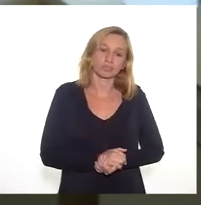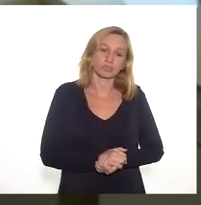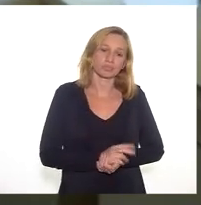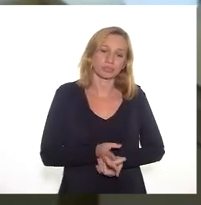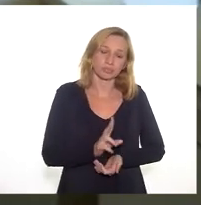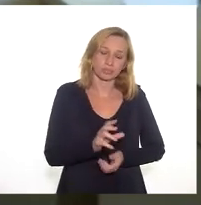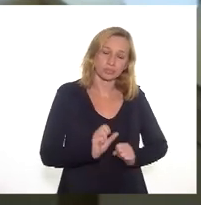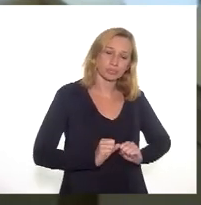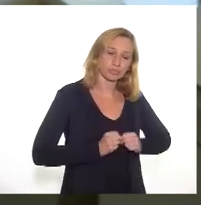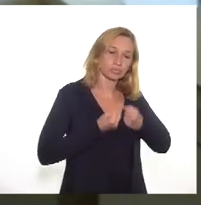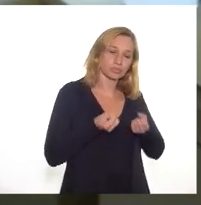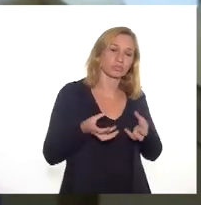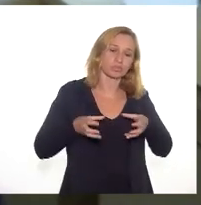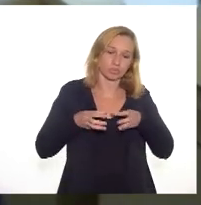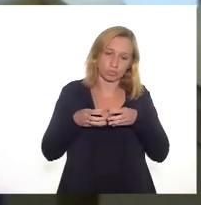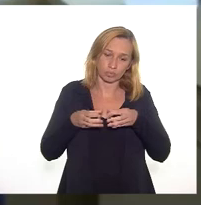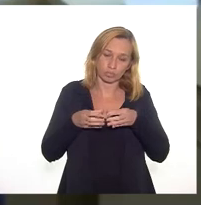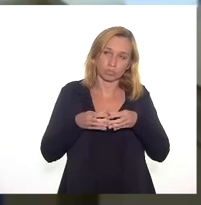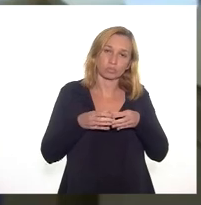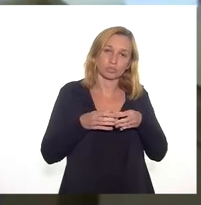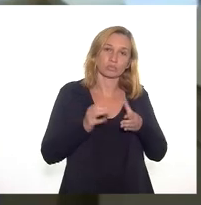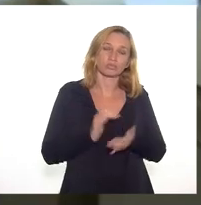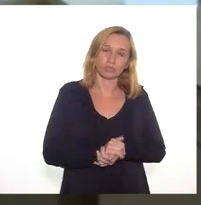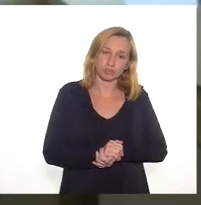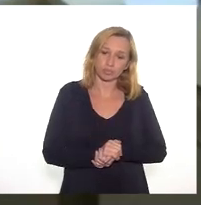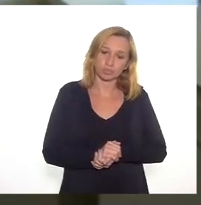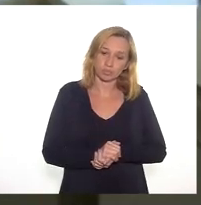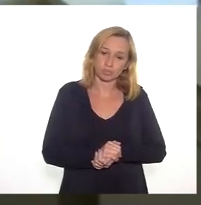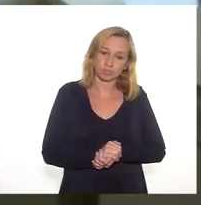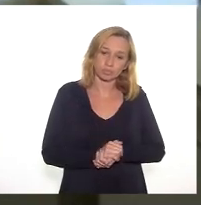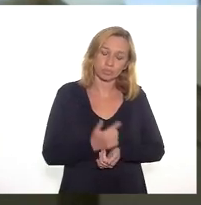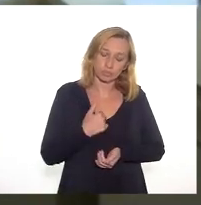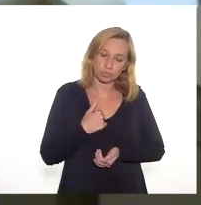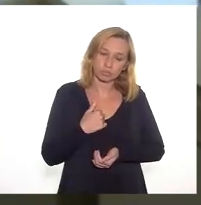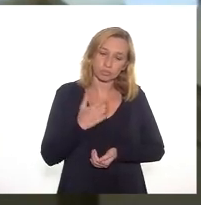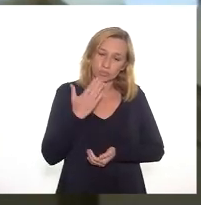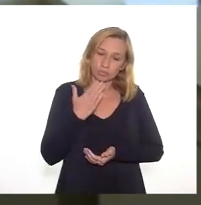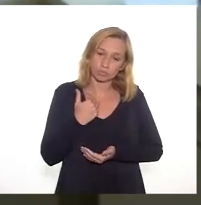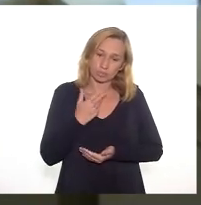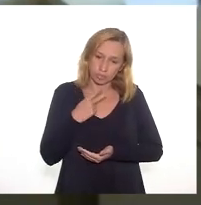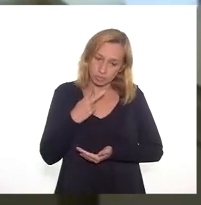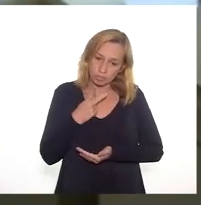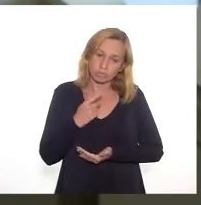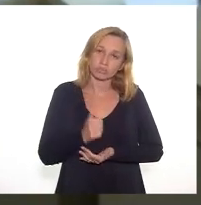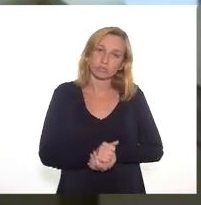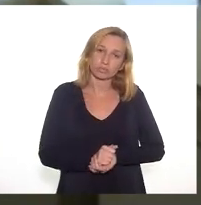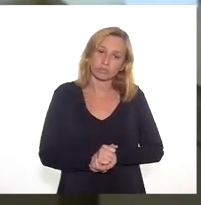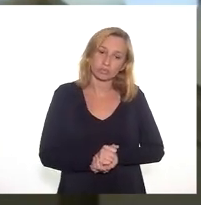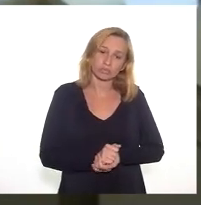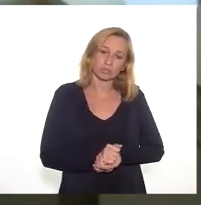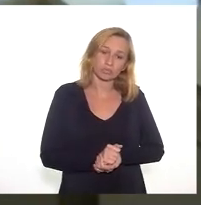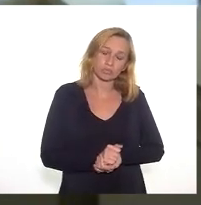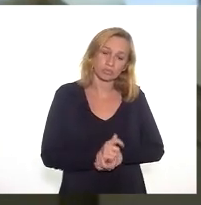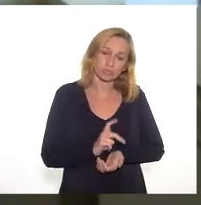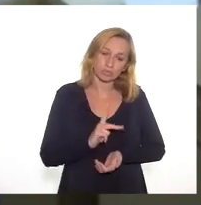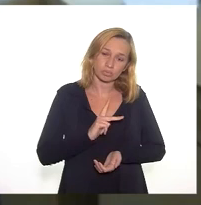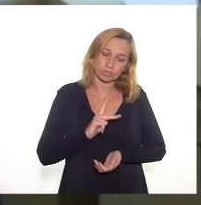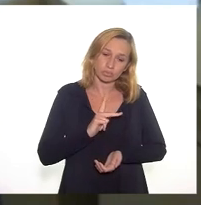sempre um esforço de todos. Mas eu confesso que os